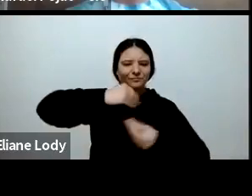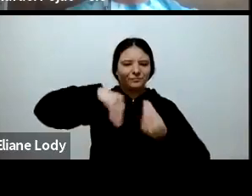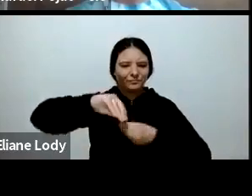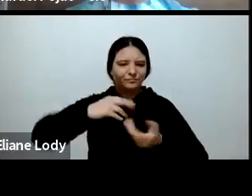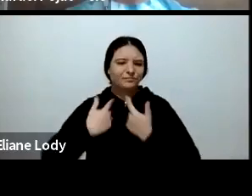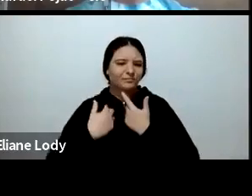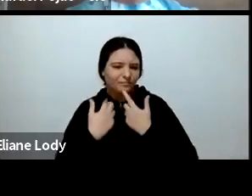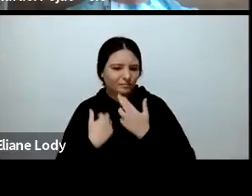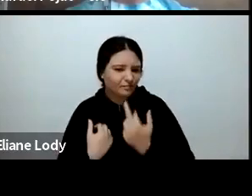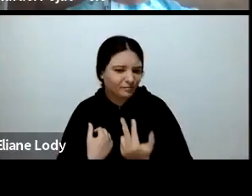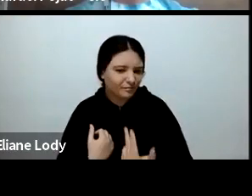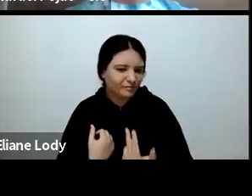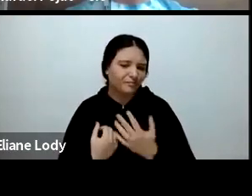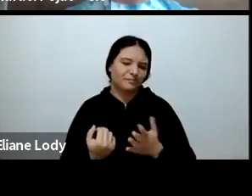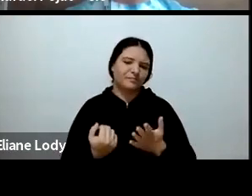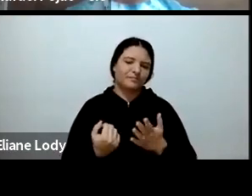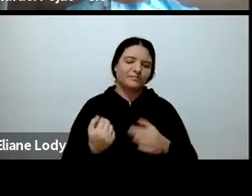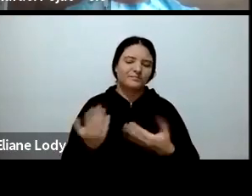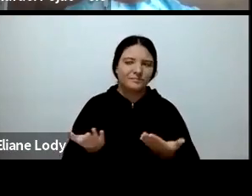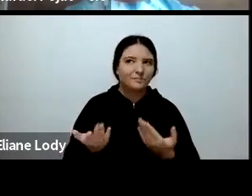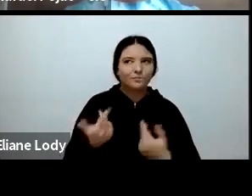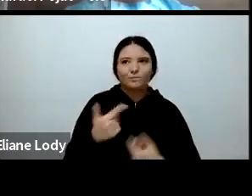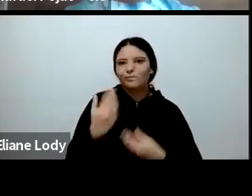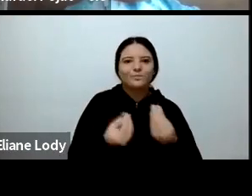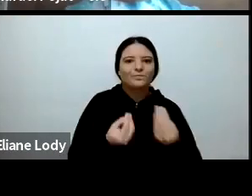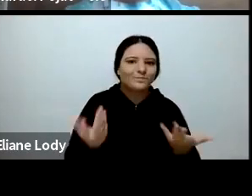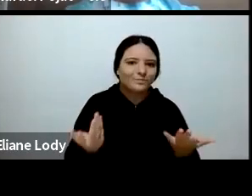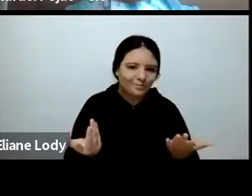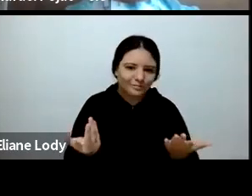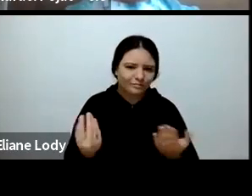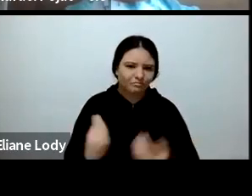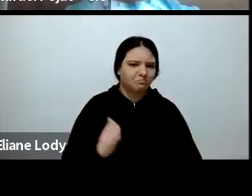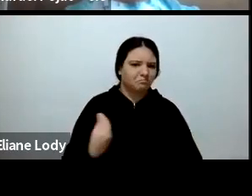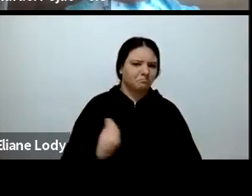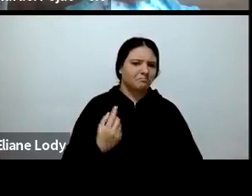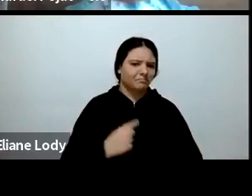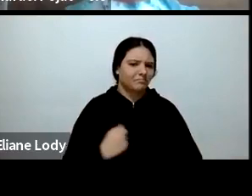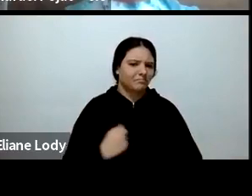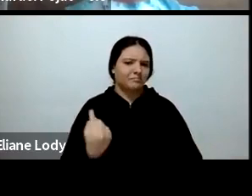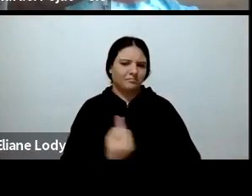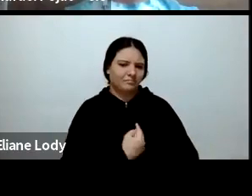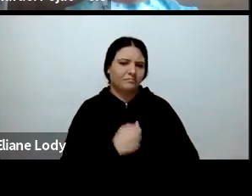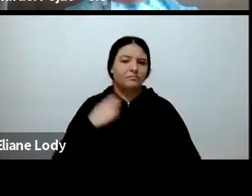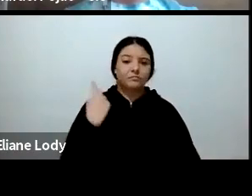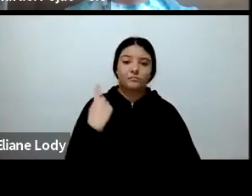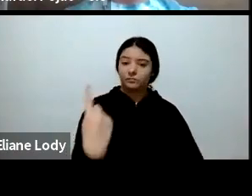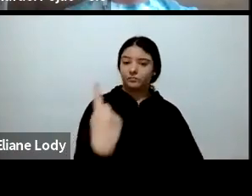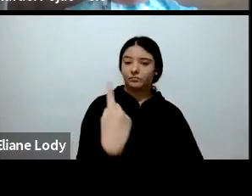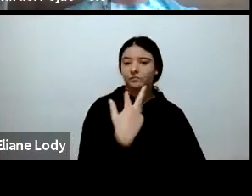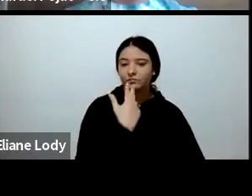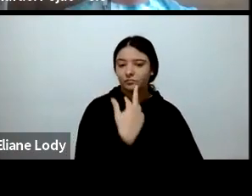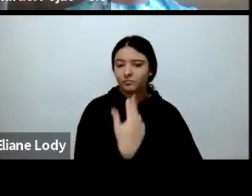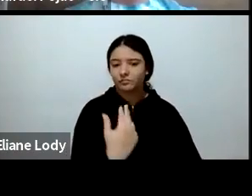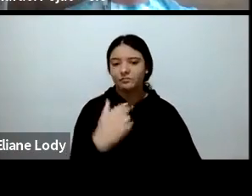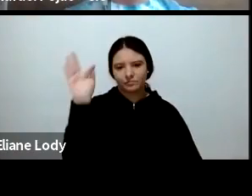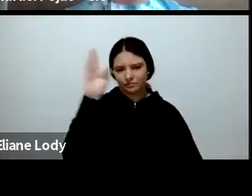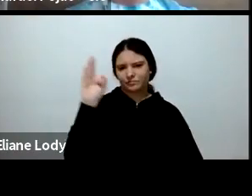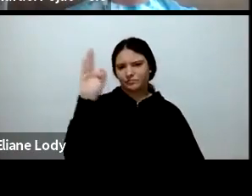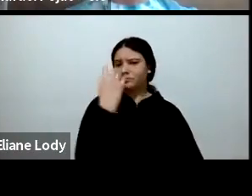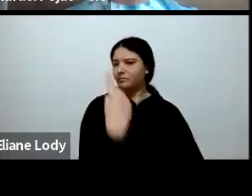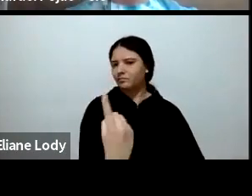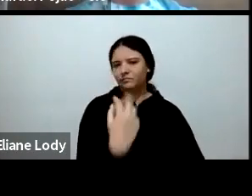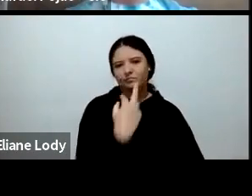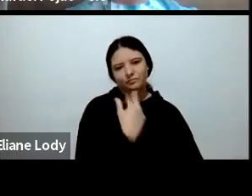não tem paralelo, né, com a nossa vivência, né, monolíngue na universidade, porque a universidade é monolíngue,